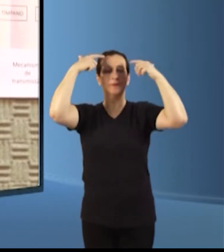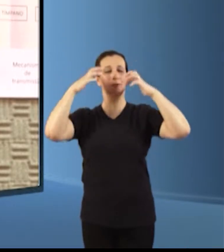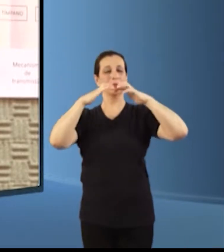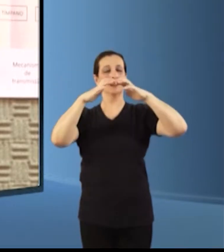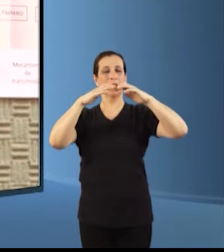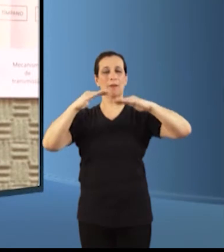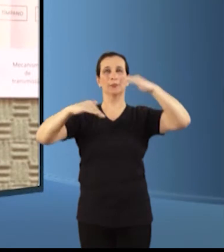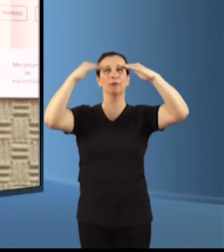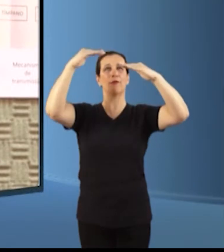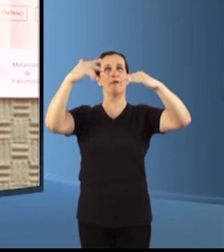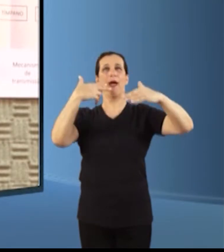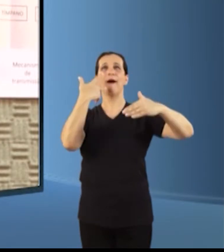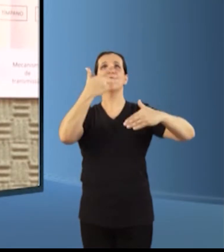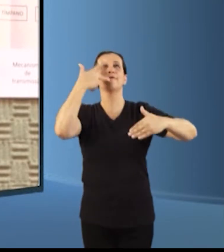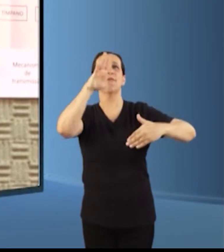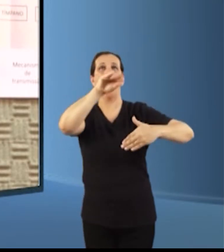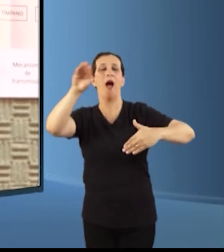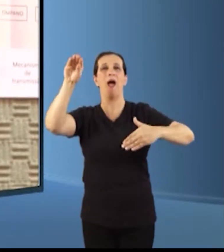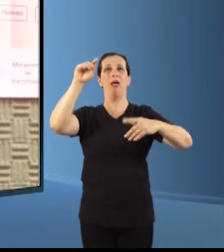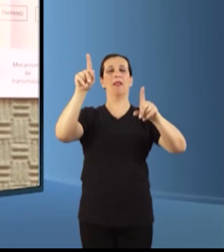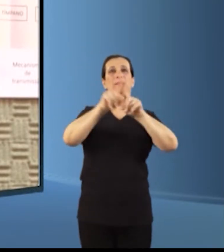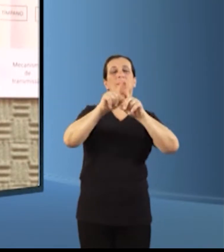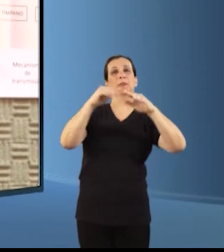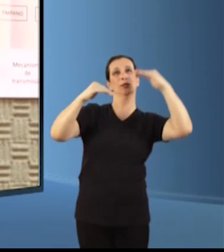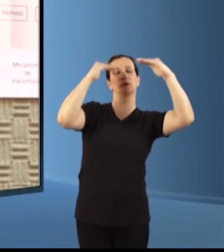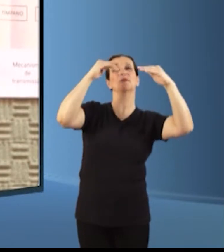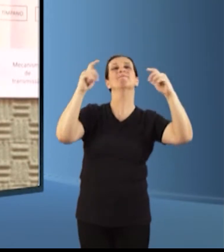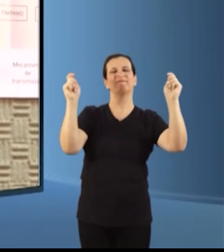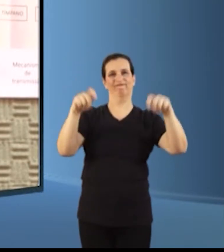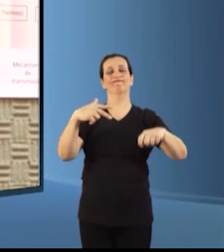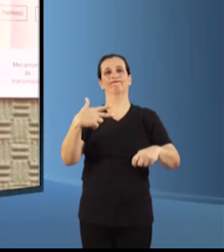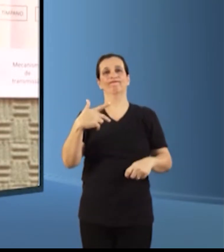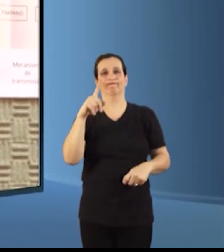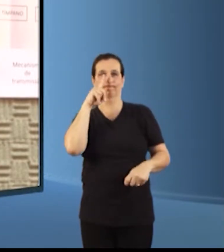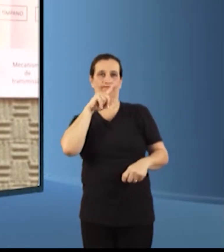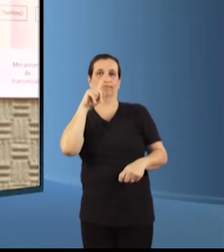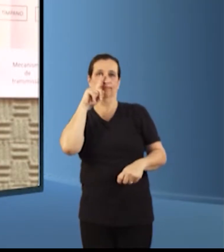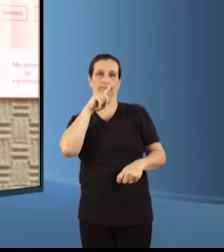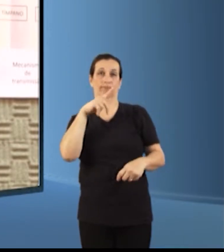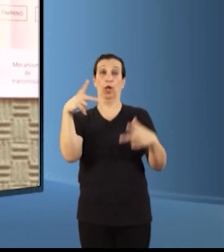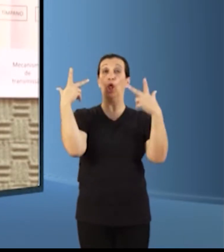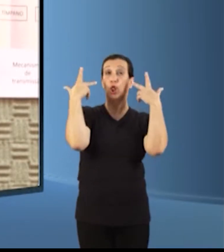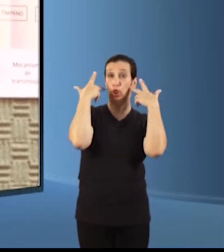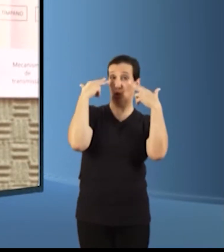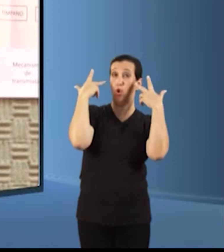do cérebro para o desenvolvimento da fala e da linguagem fica comprometida.